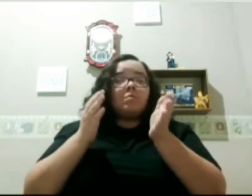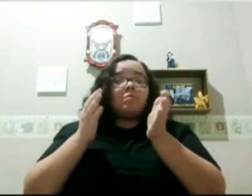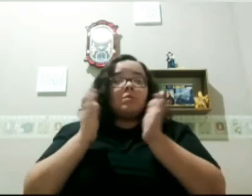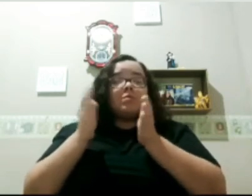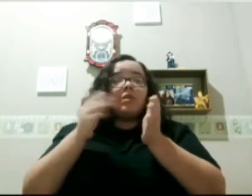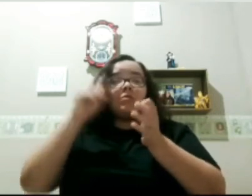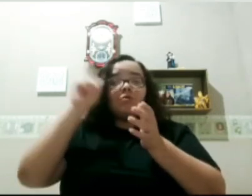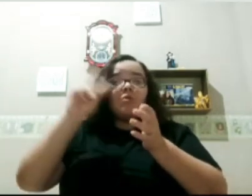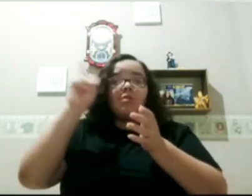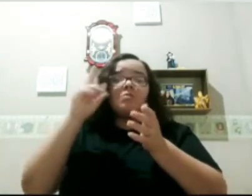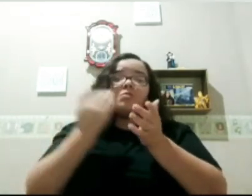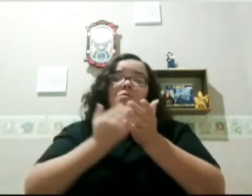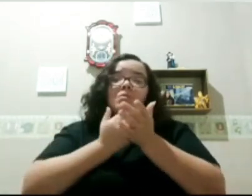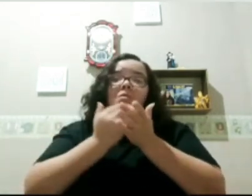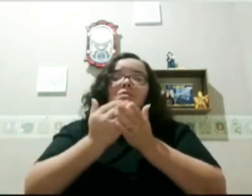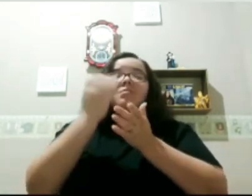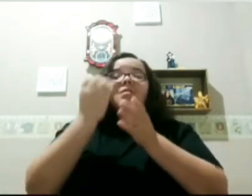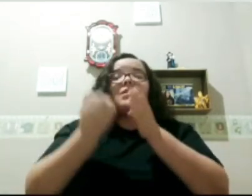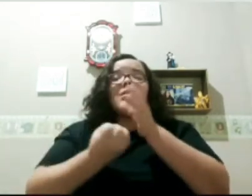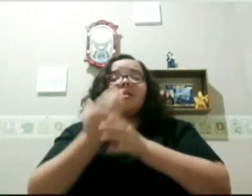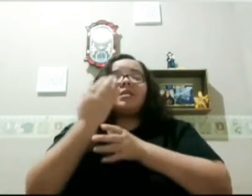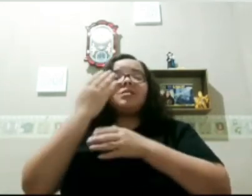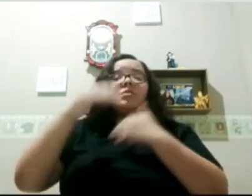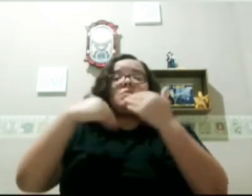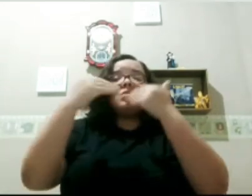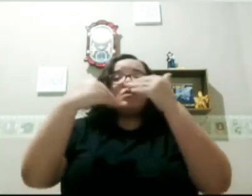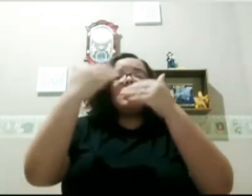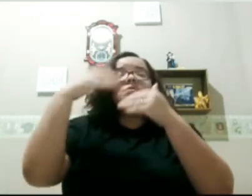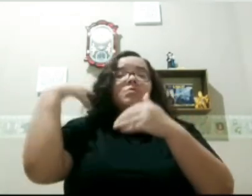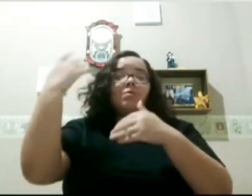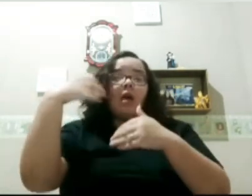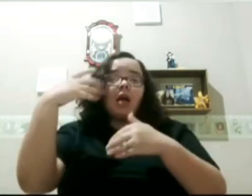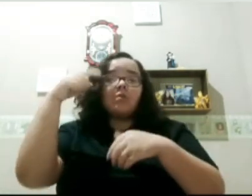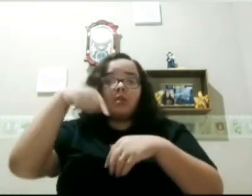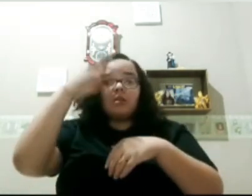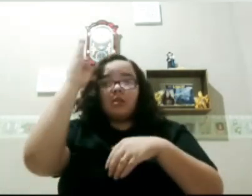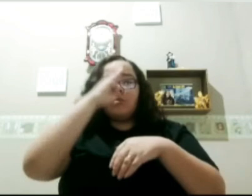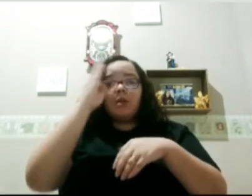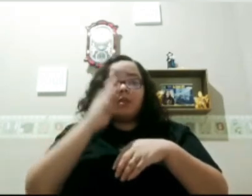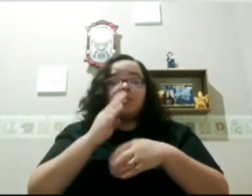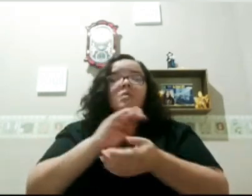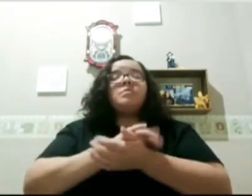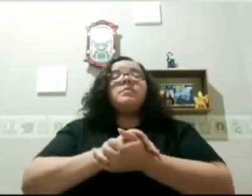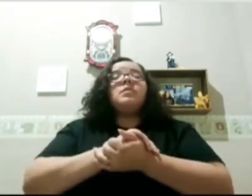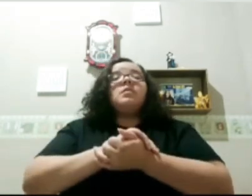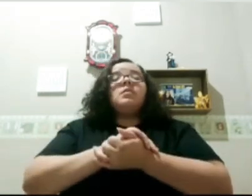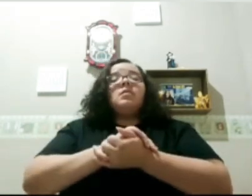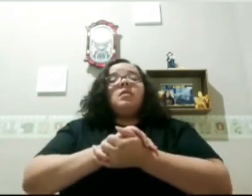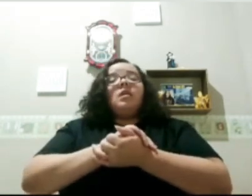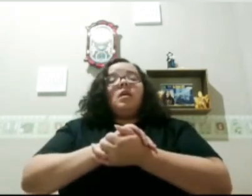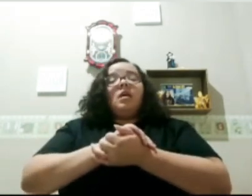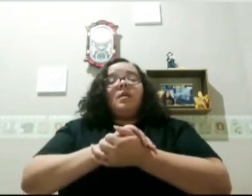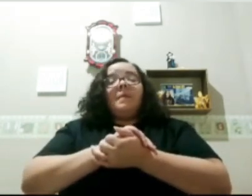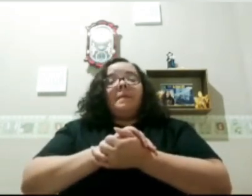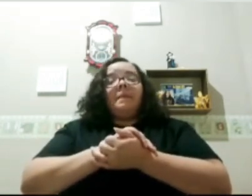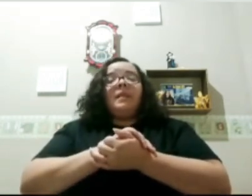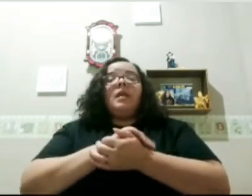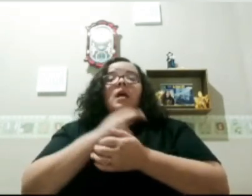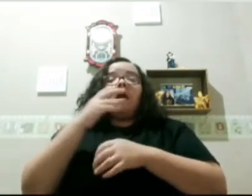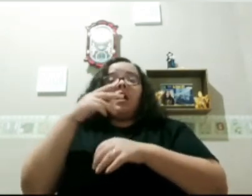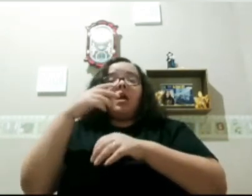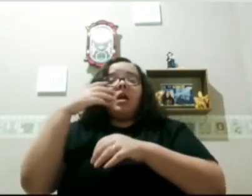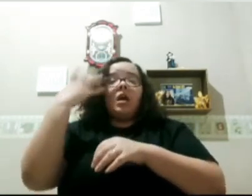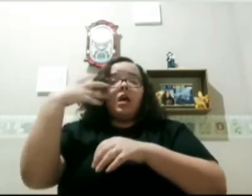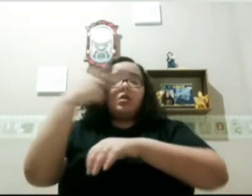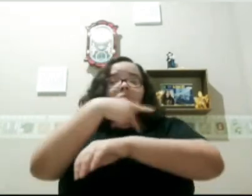ali no início da criação do rádio, ou do desenvolvimento do rádio no Brasil. E aí, não por acaso,